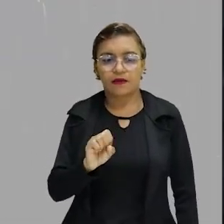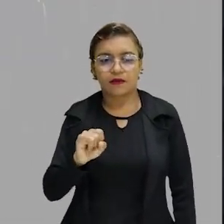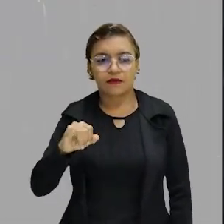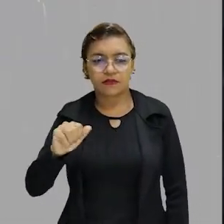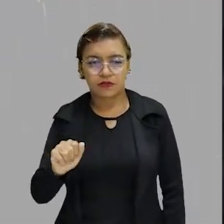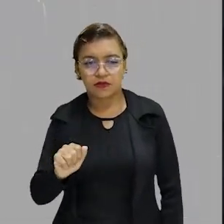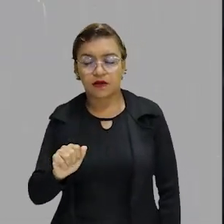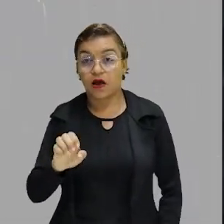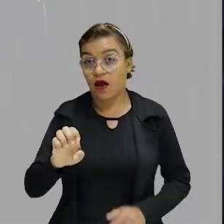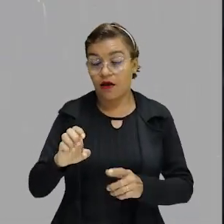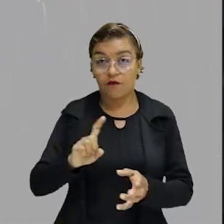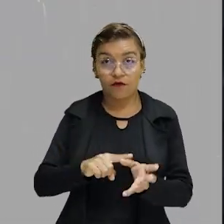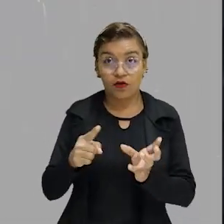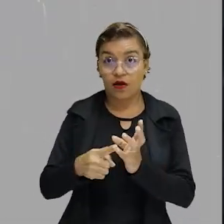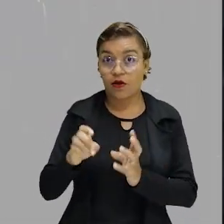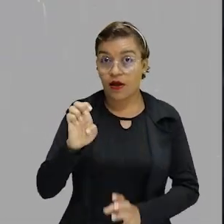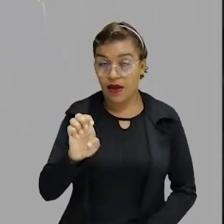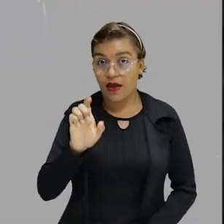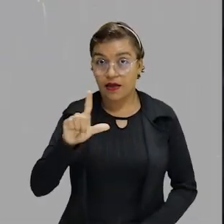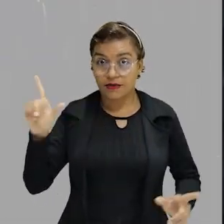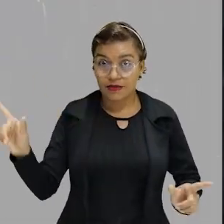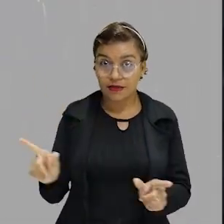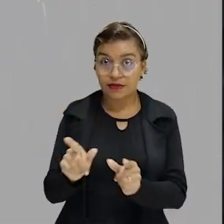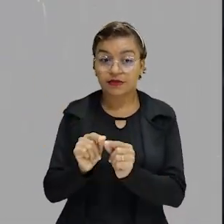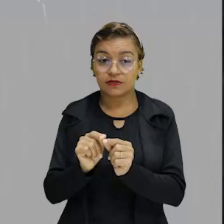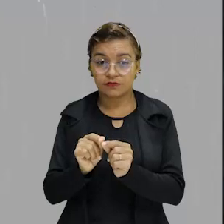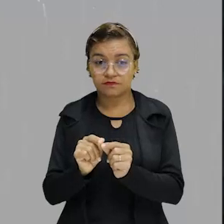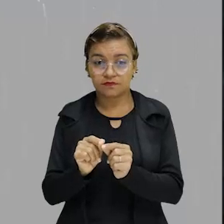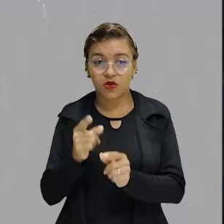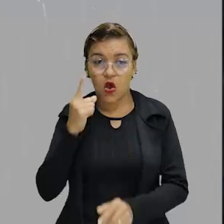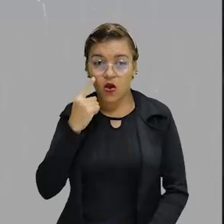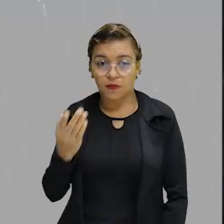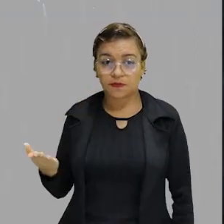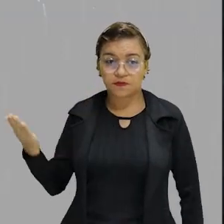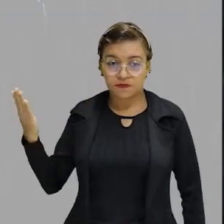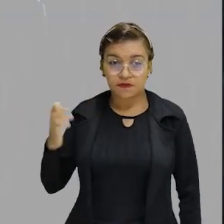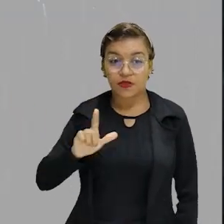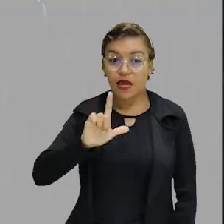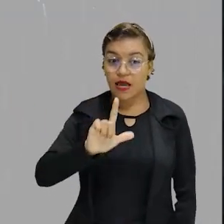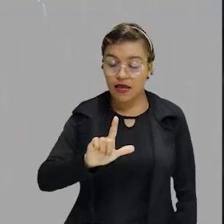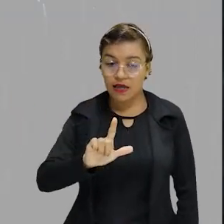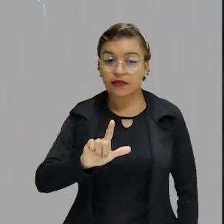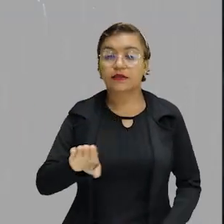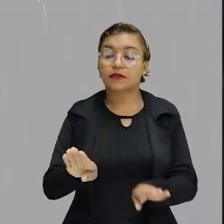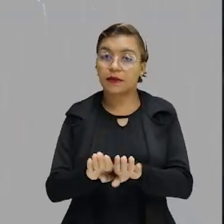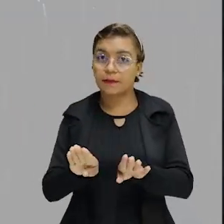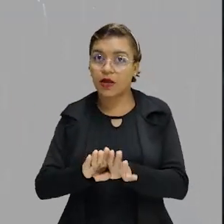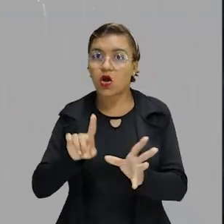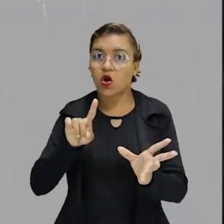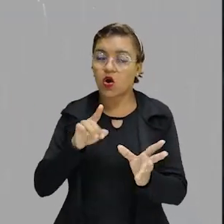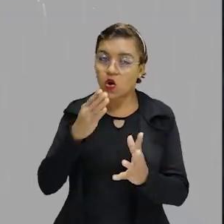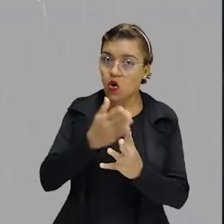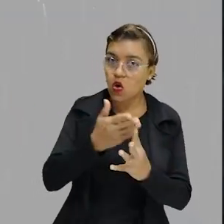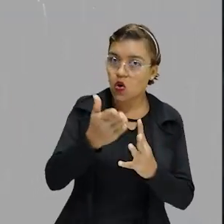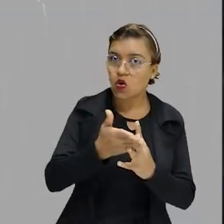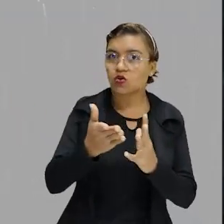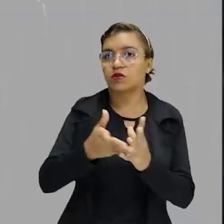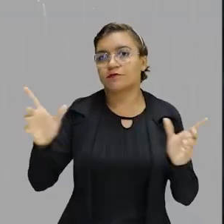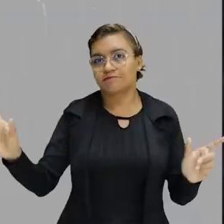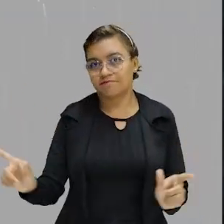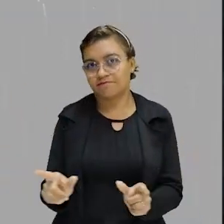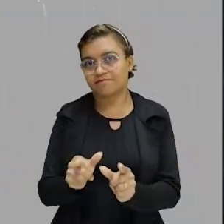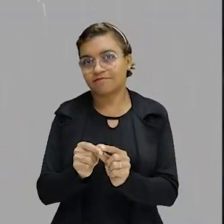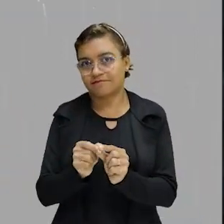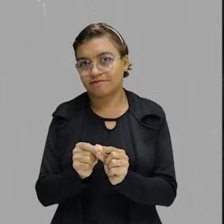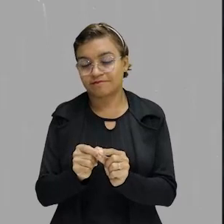uma vogal de ligação. Chaleira, o L funciona como uma consoante de ligação. Observação: